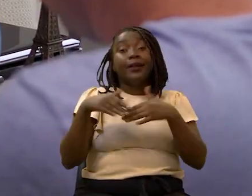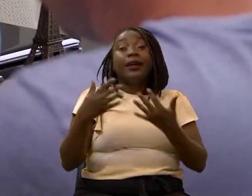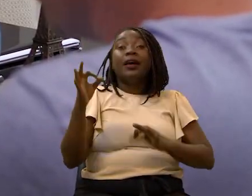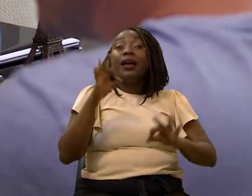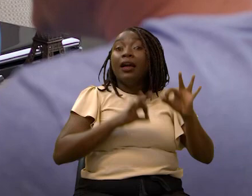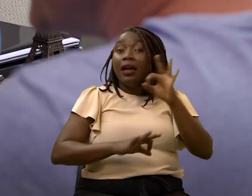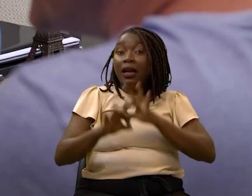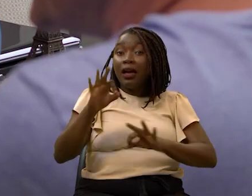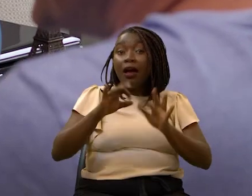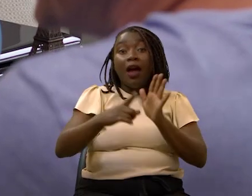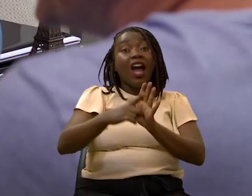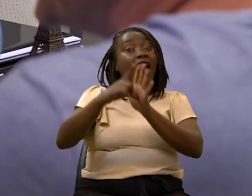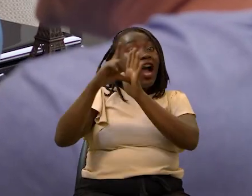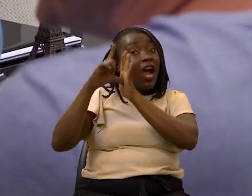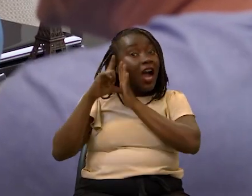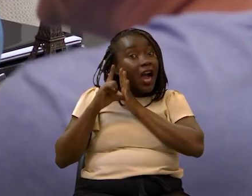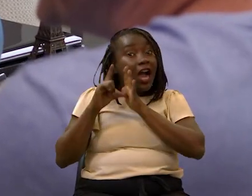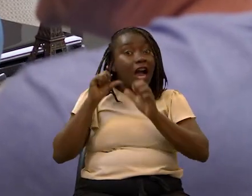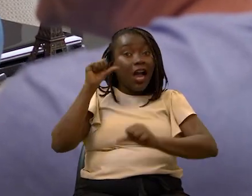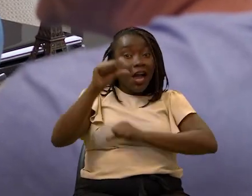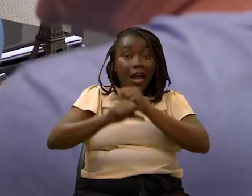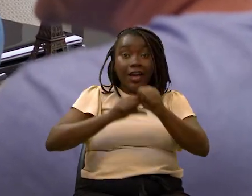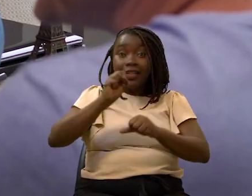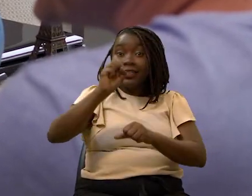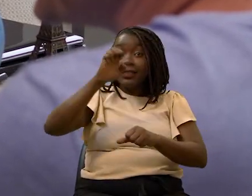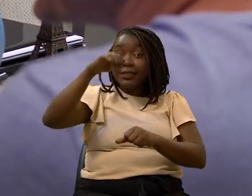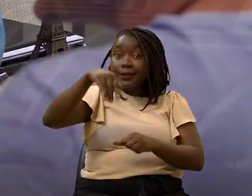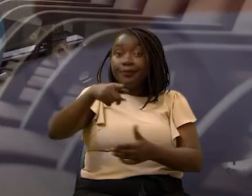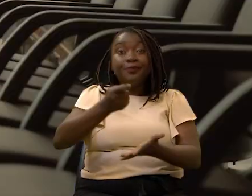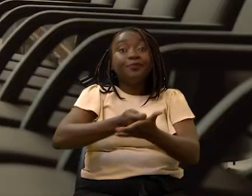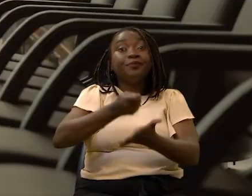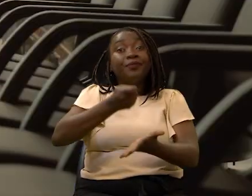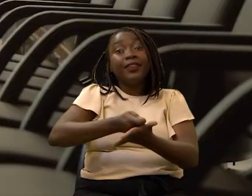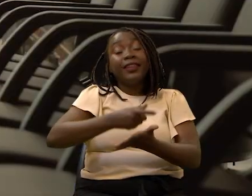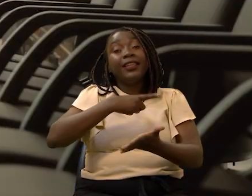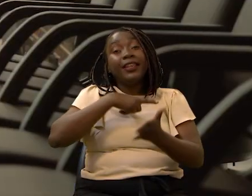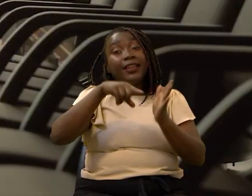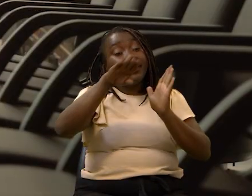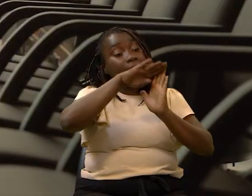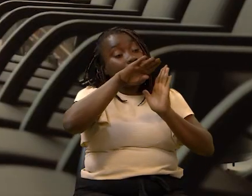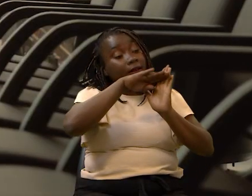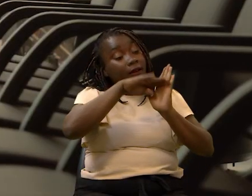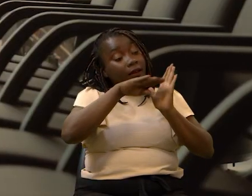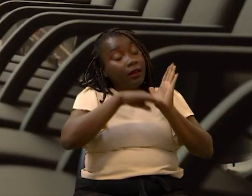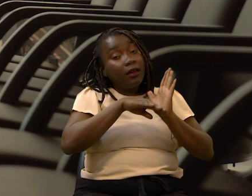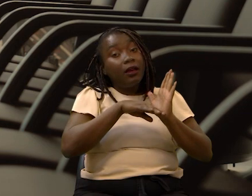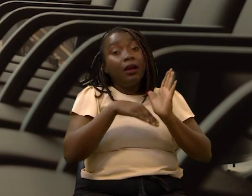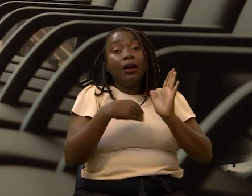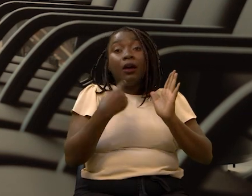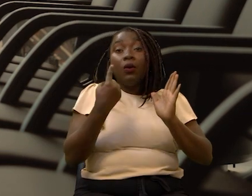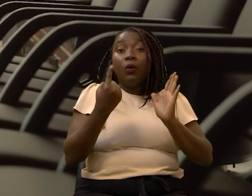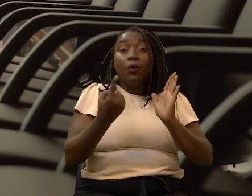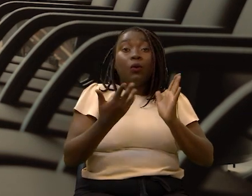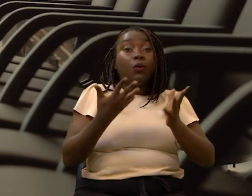Então, planejar. Então, antes da virada do semestre, você já tem que ter um cronograma,